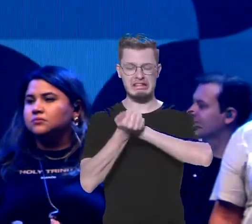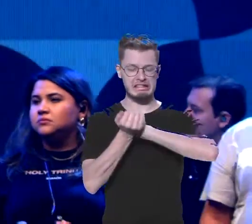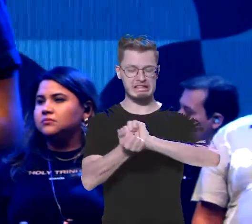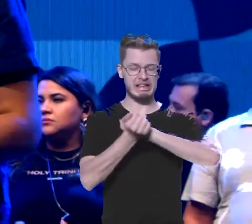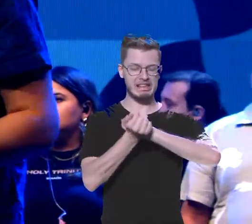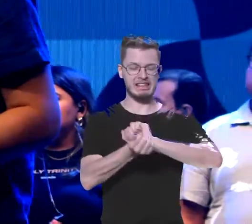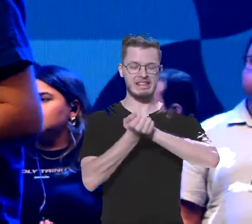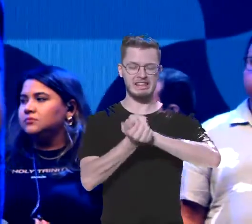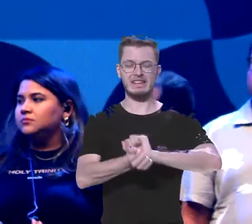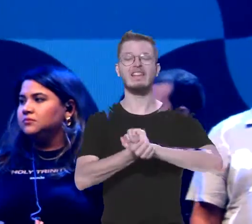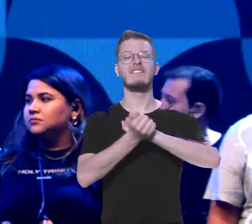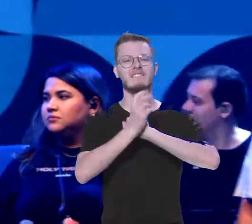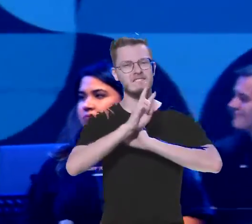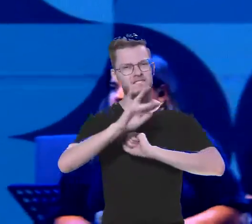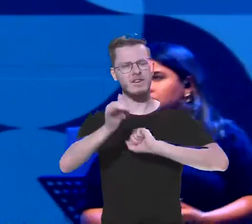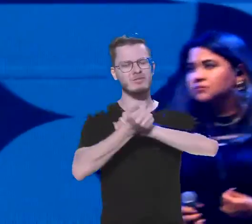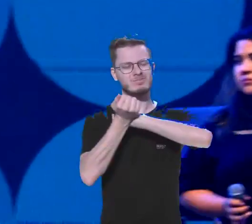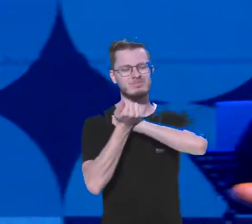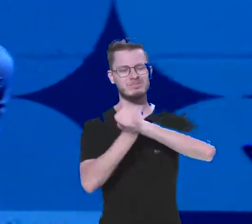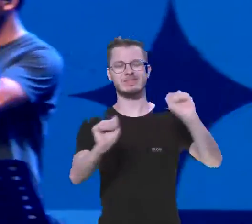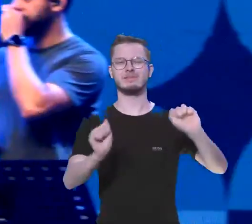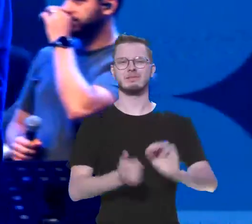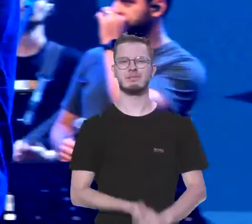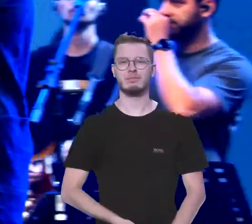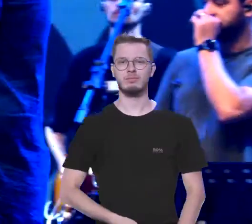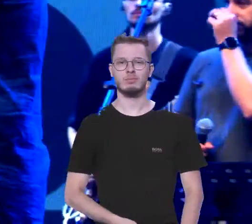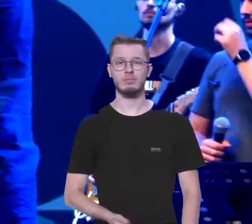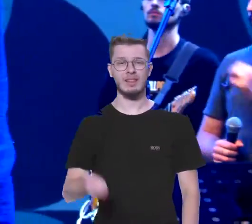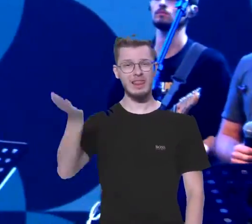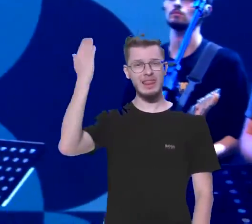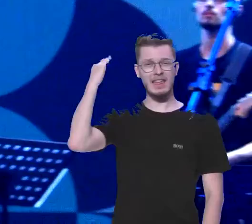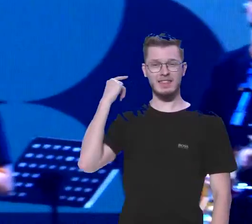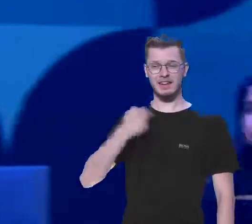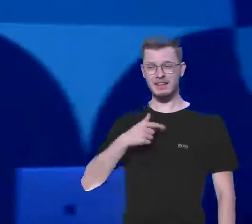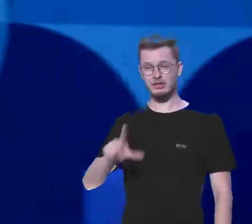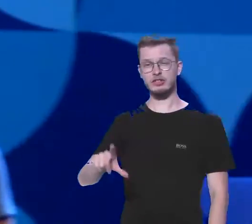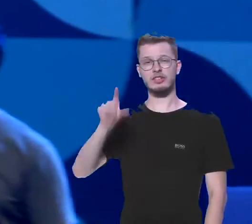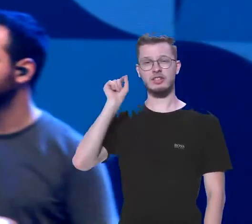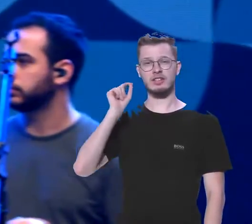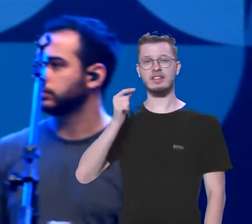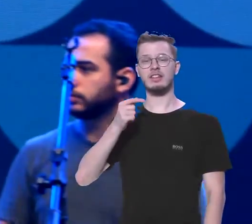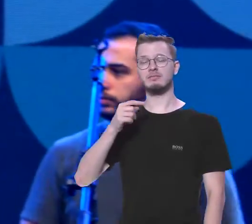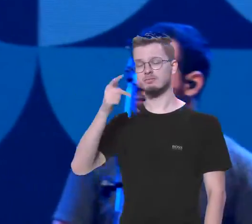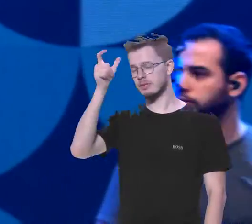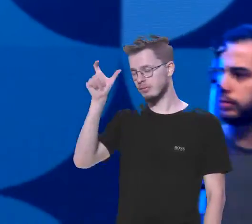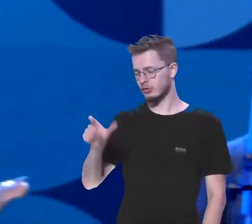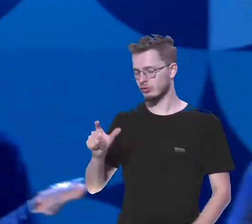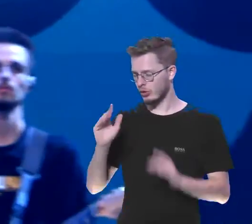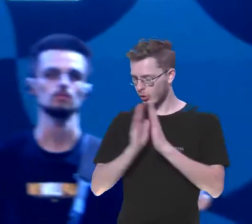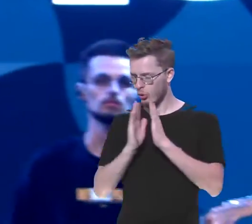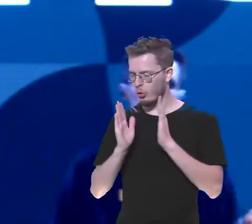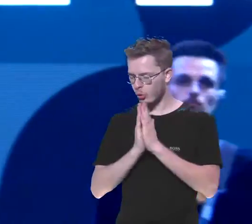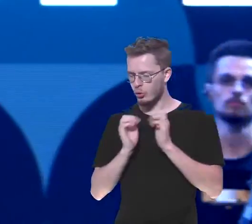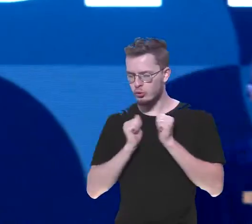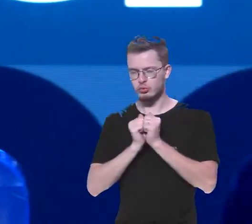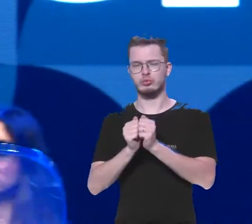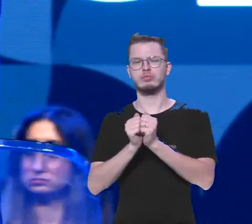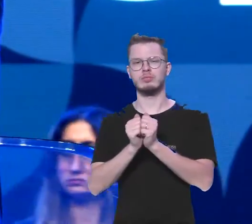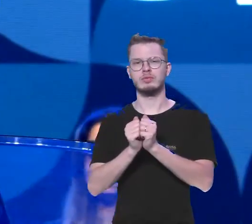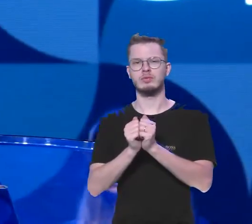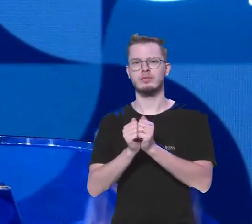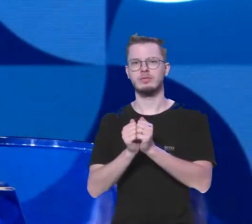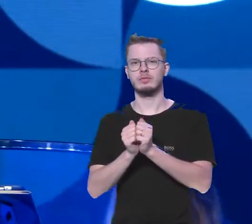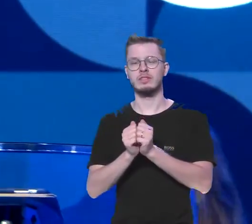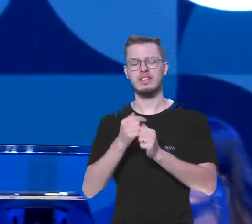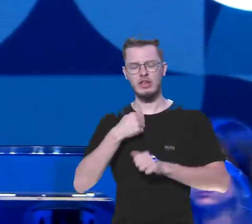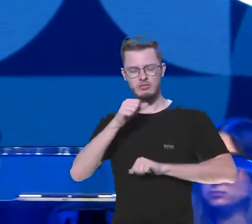eu tomei essa decisão, alguém orou por mim, e eu fui transformado. Enquanto essa música estiver tocando, você que ergueu as suas